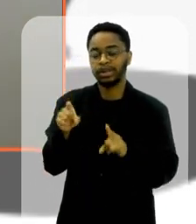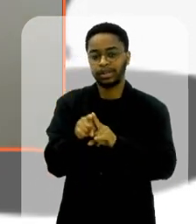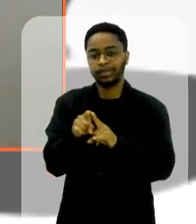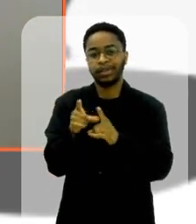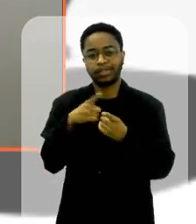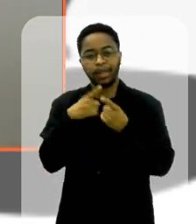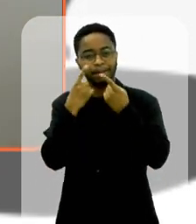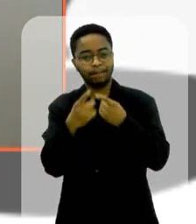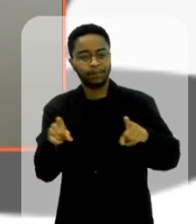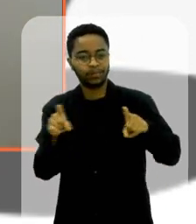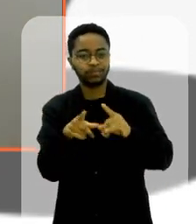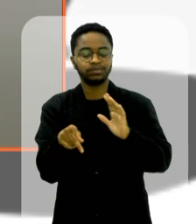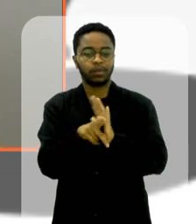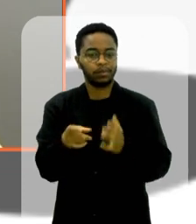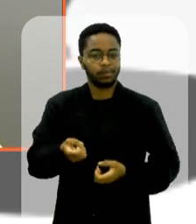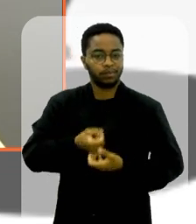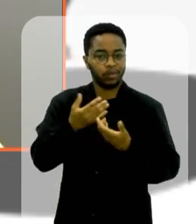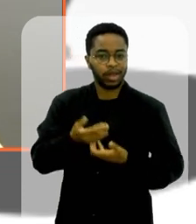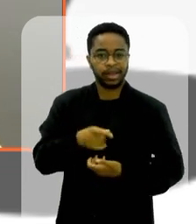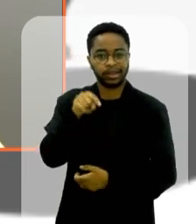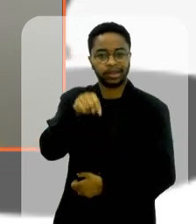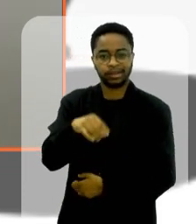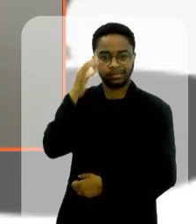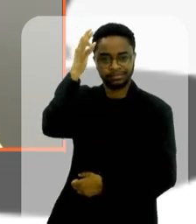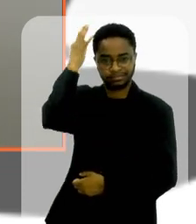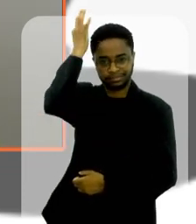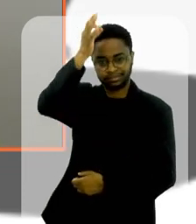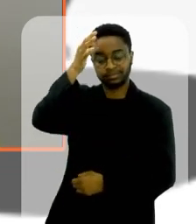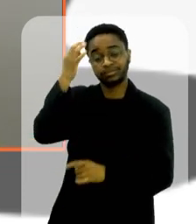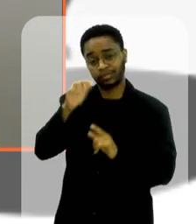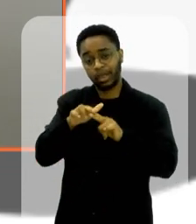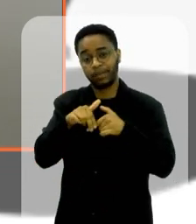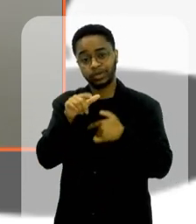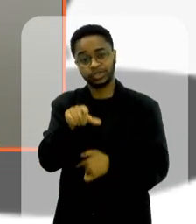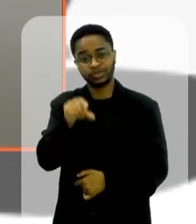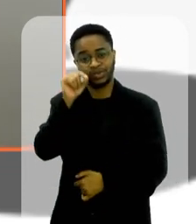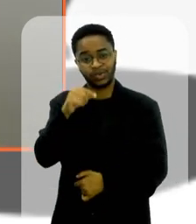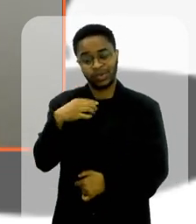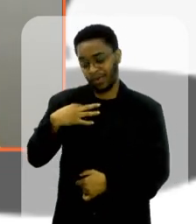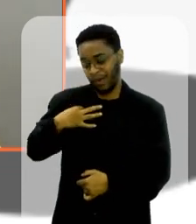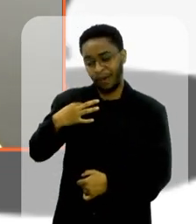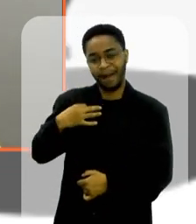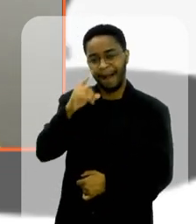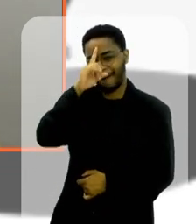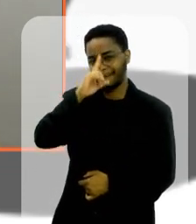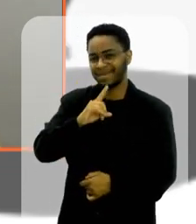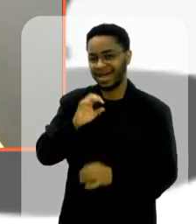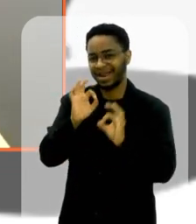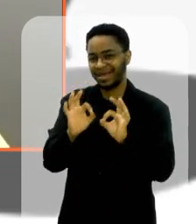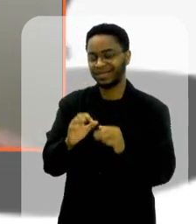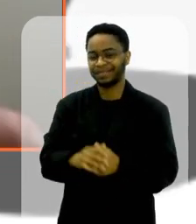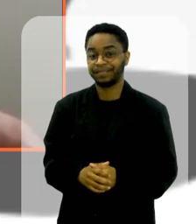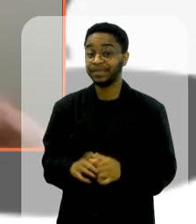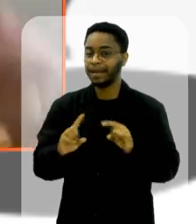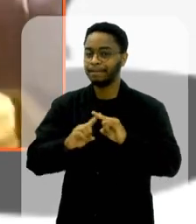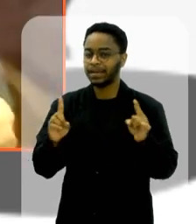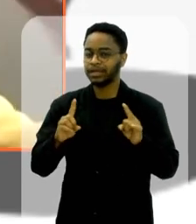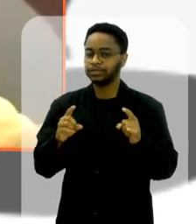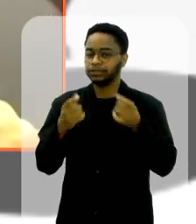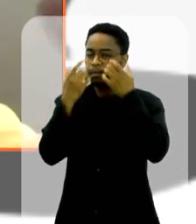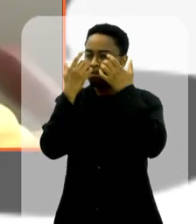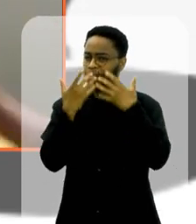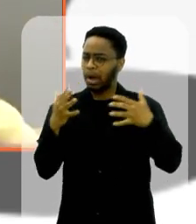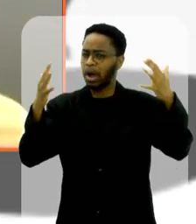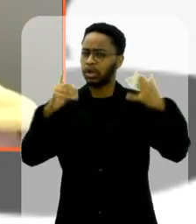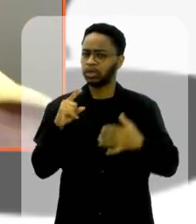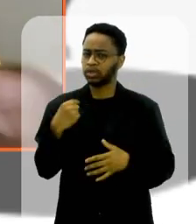dos trovadores capixabas, tá? Esse aqui é o motivo de estarmos amarelinho, mas ó, causa um